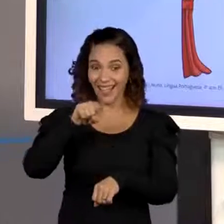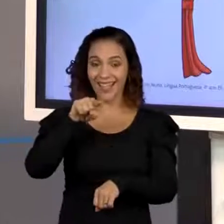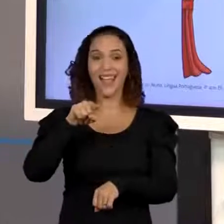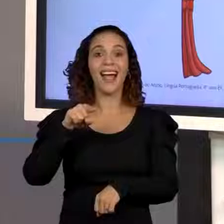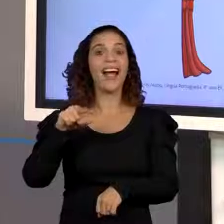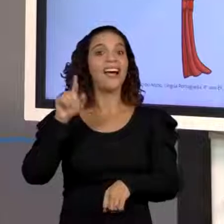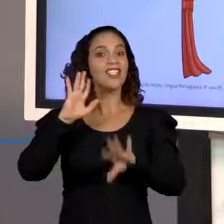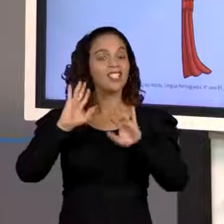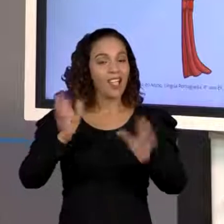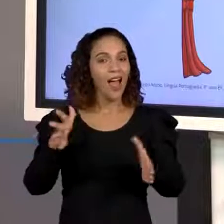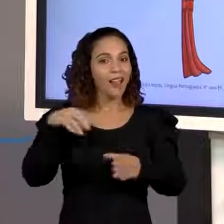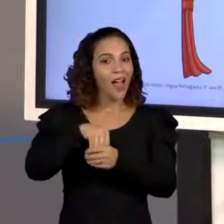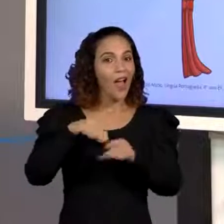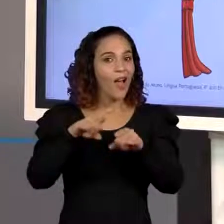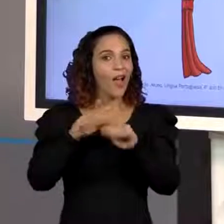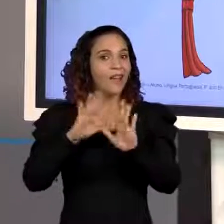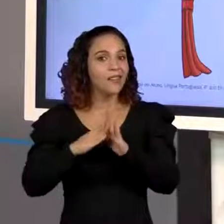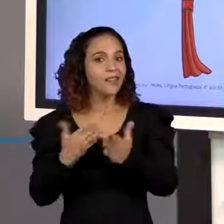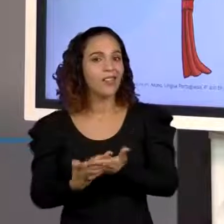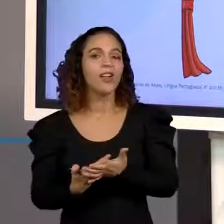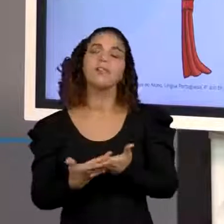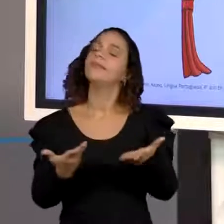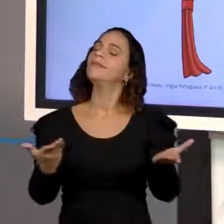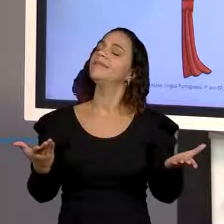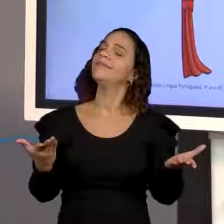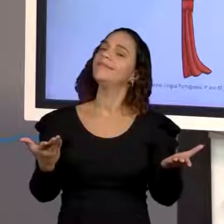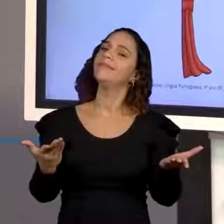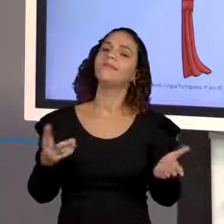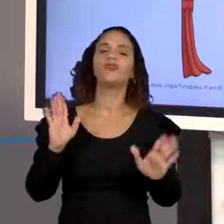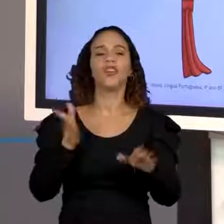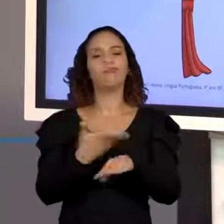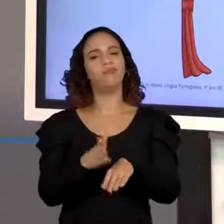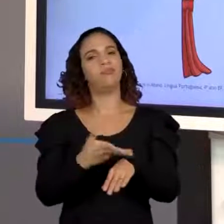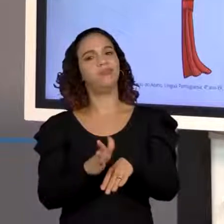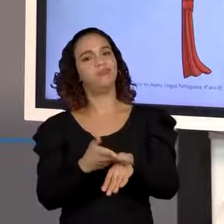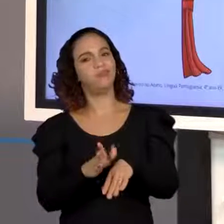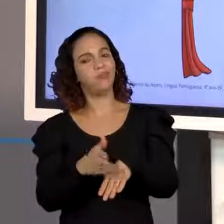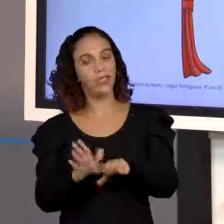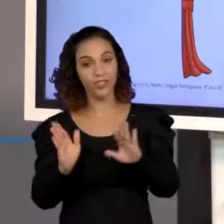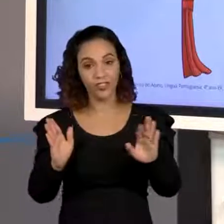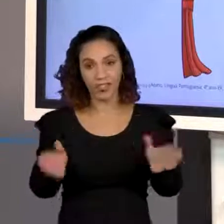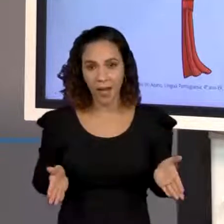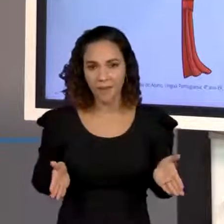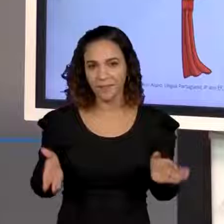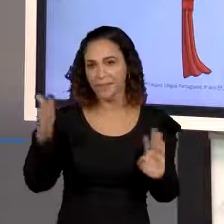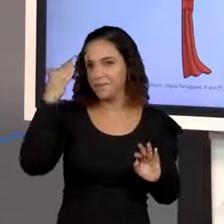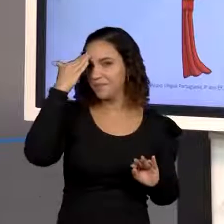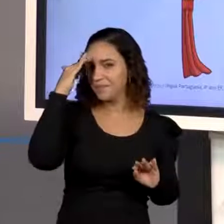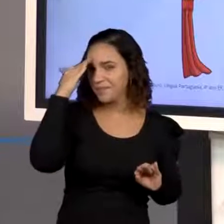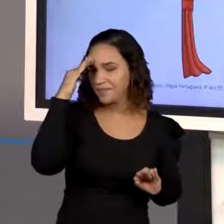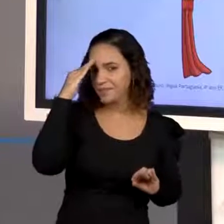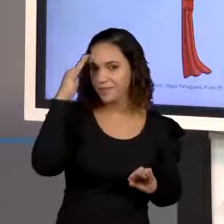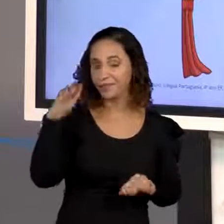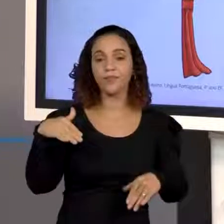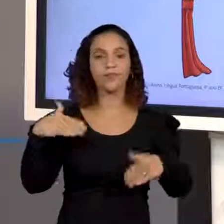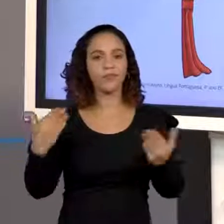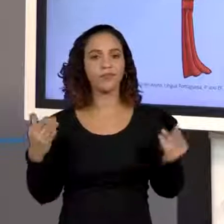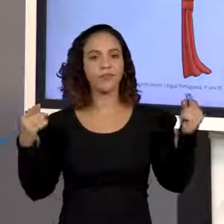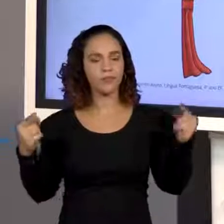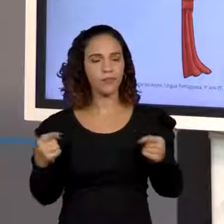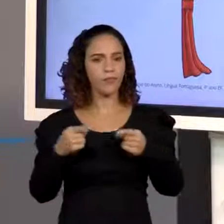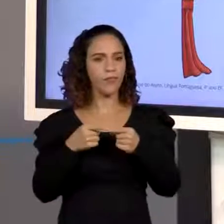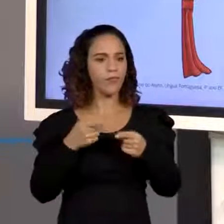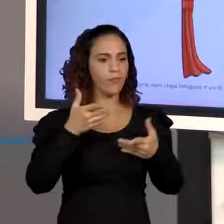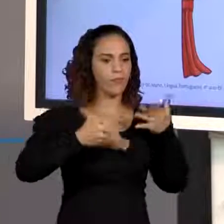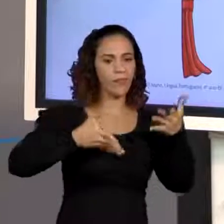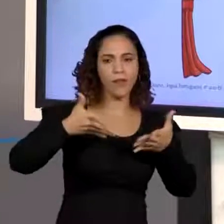na sala, na escola, você já vai estar super treinado, vai já entender qual é a altura necessária para que